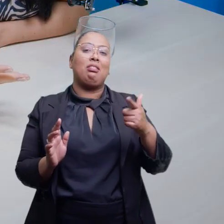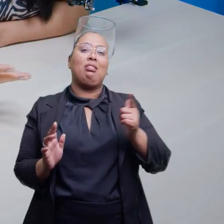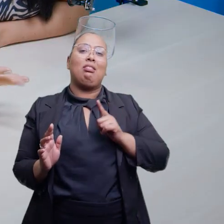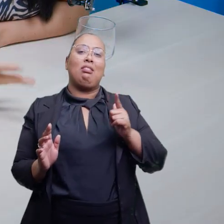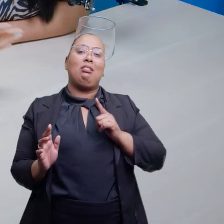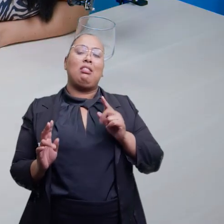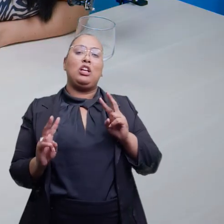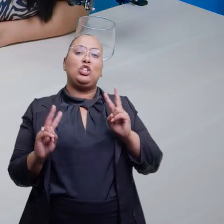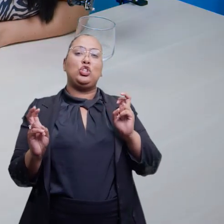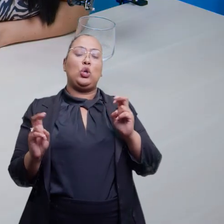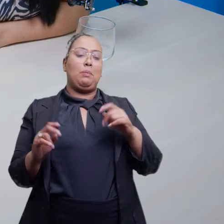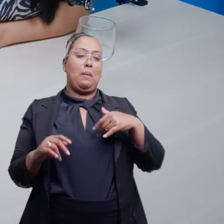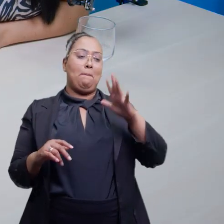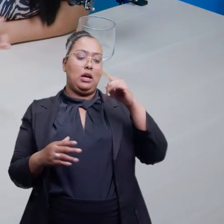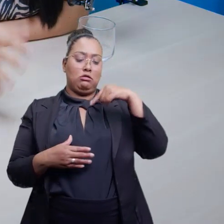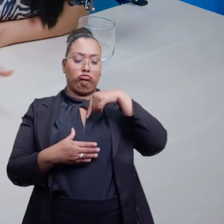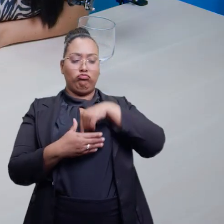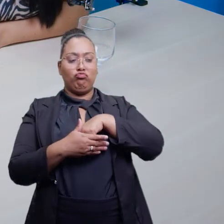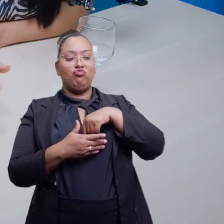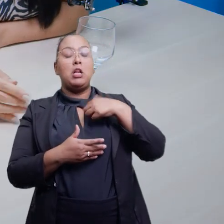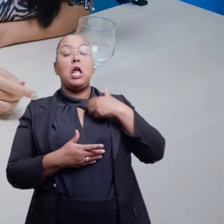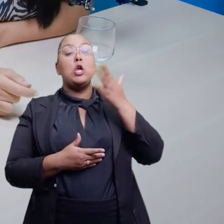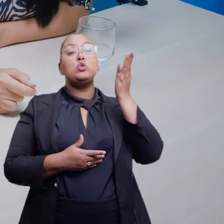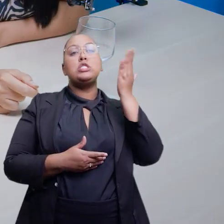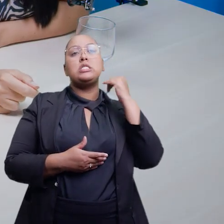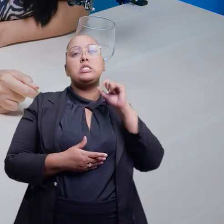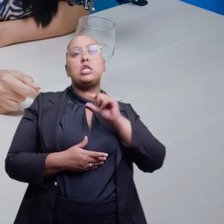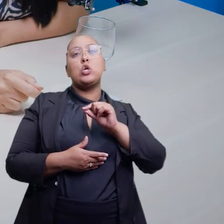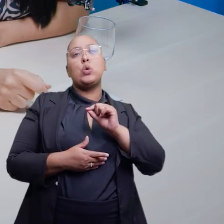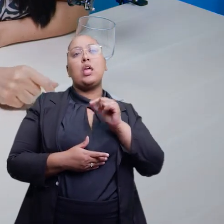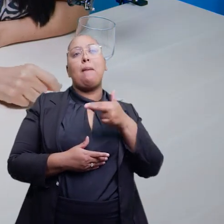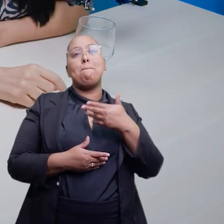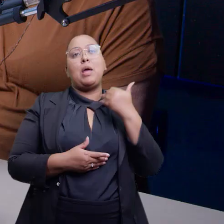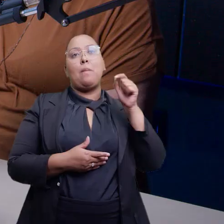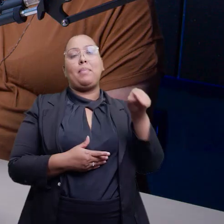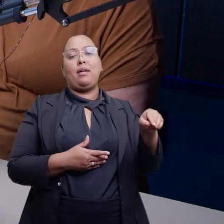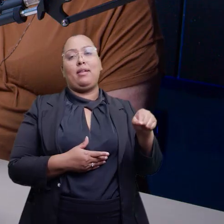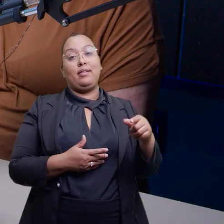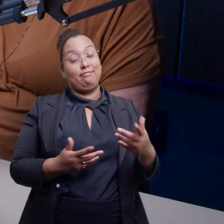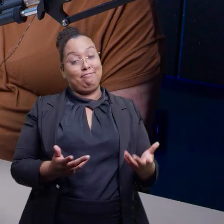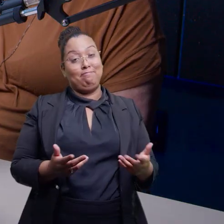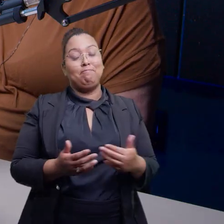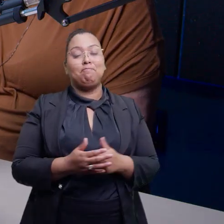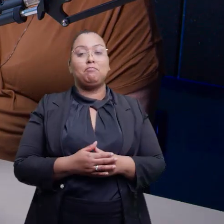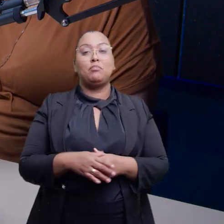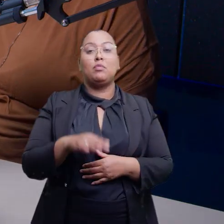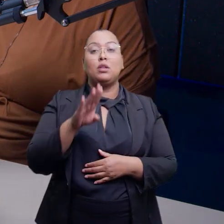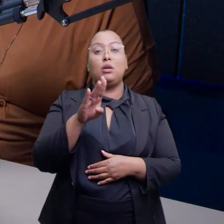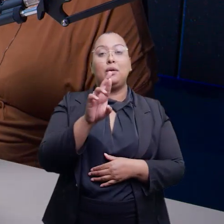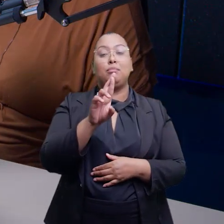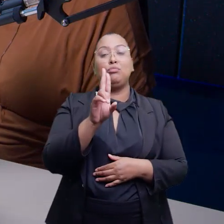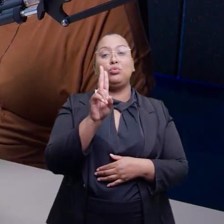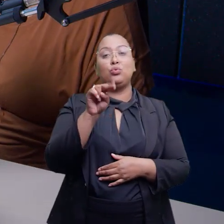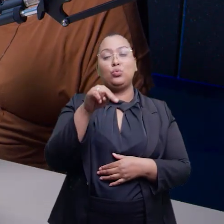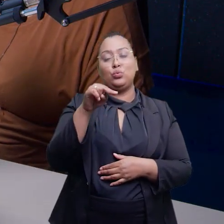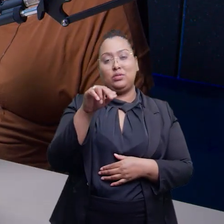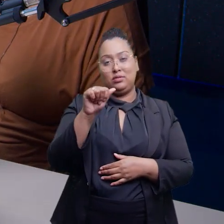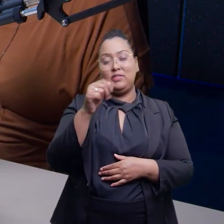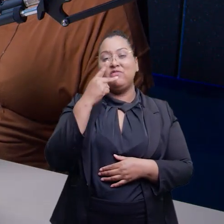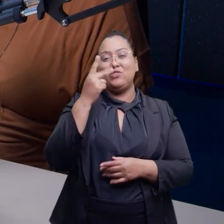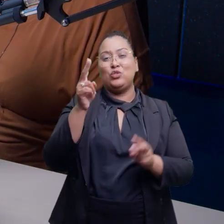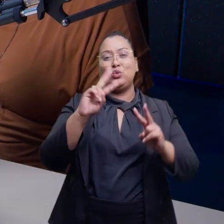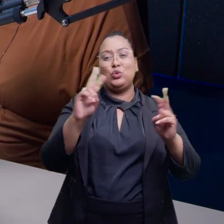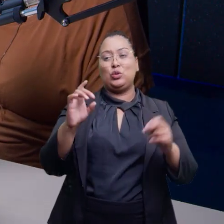nessa subjetividade do que é o melhor interesse para a criança. Bruna, e você trouxe a questão do defensor da criança,